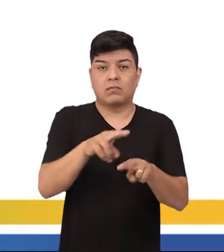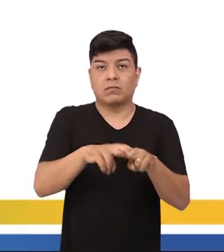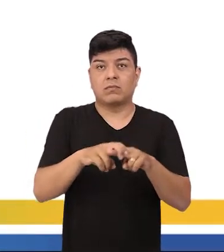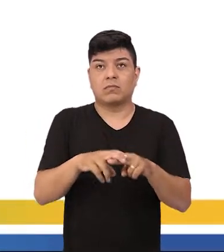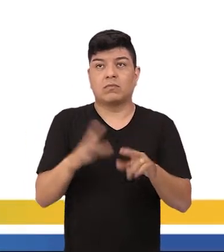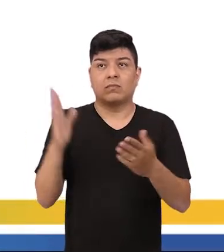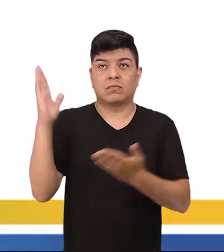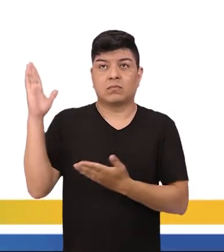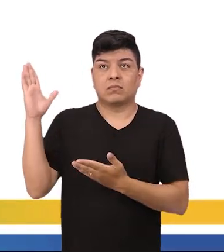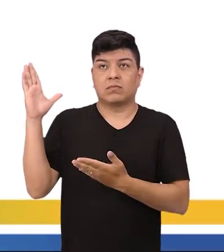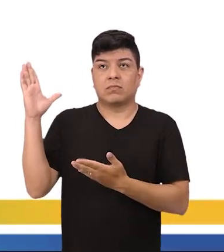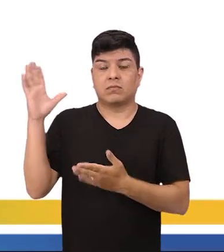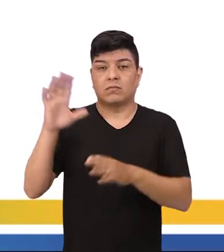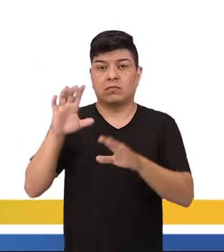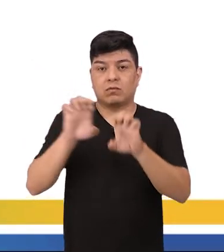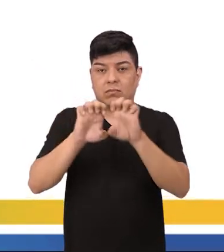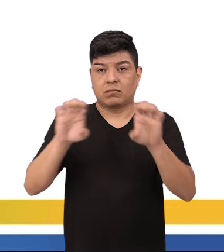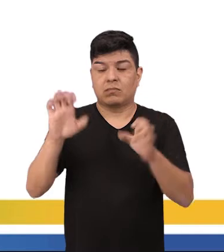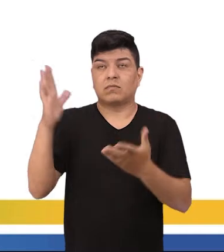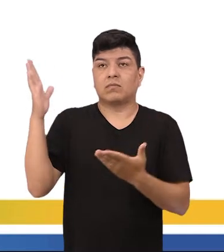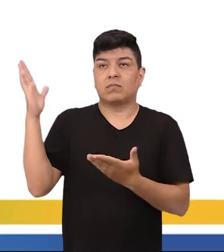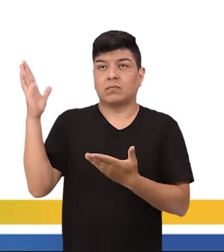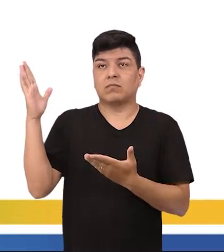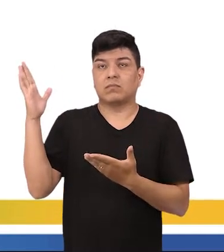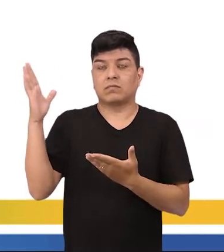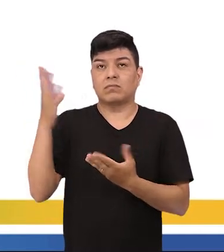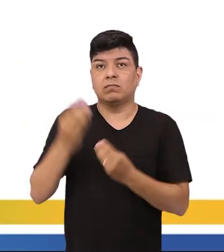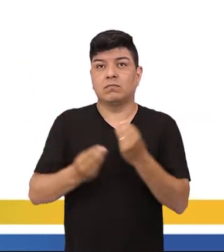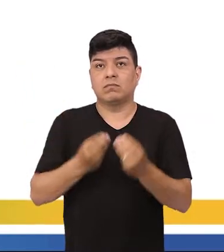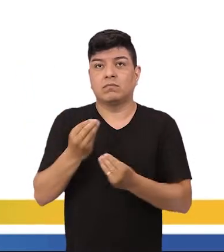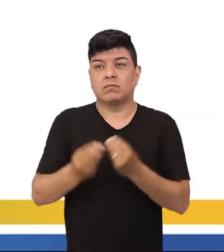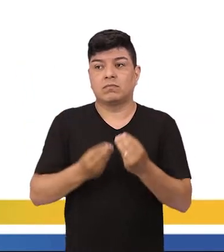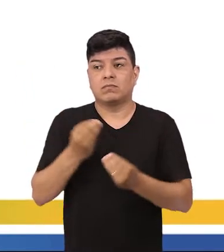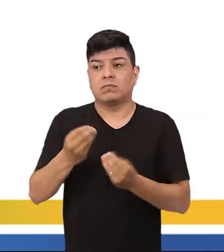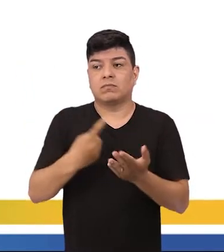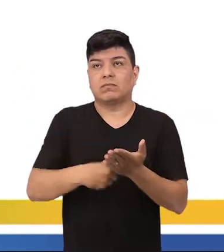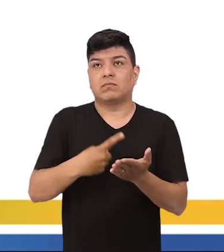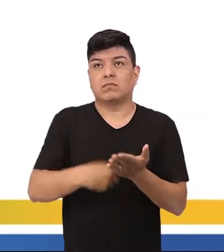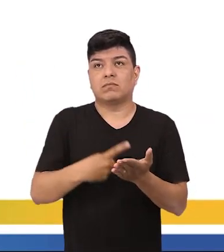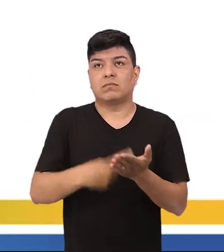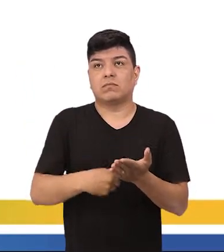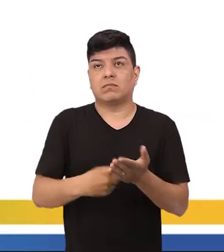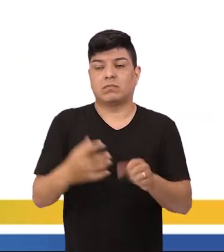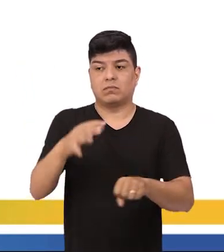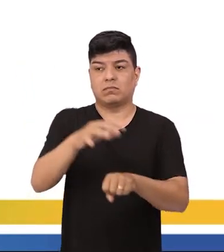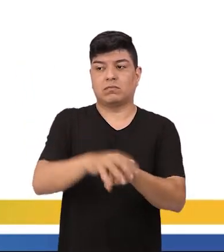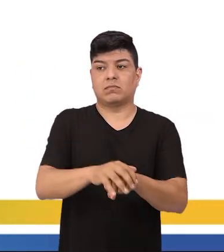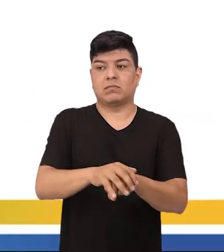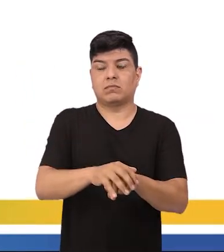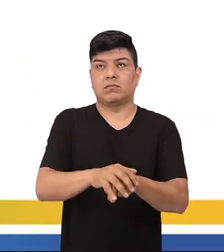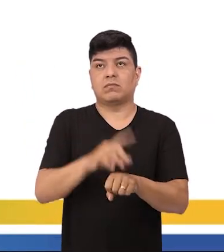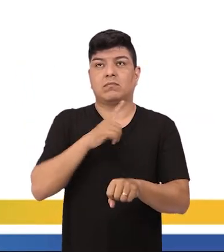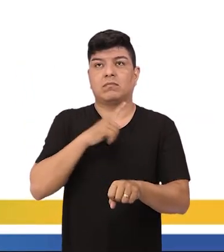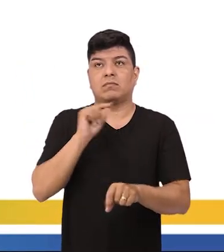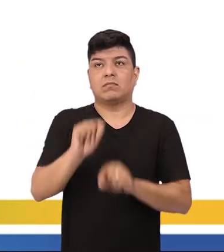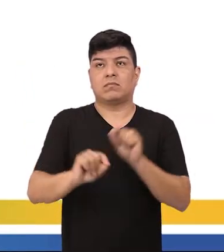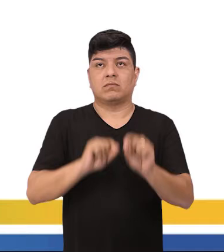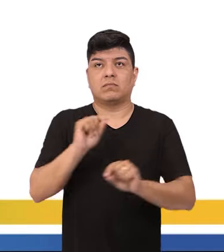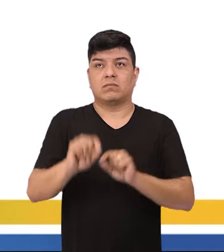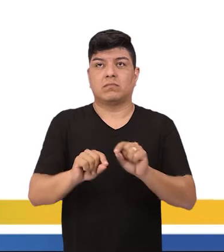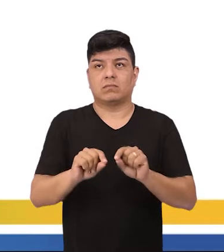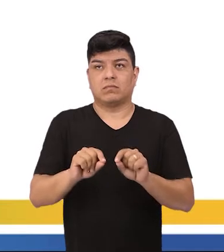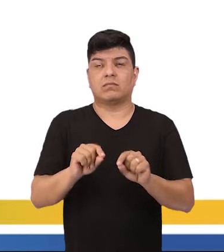tem um esqueminha pequenininho, mas dá da gente entender como é que se dava esse pacto colonial, né? O que, que a gente tem? Nós temos